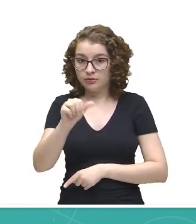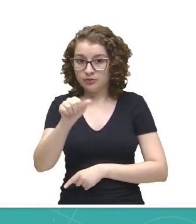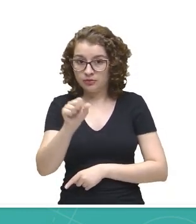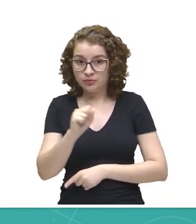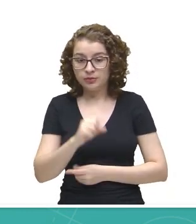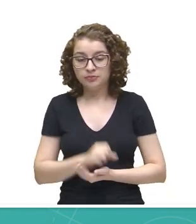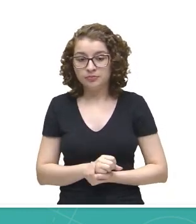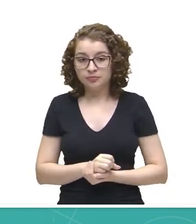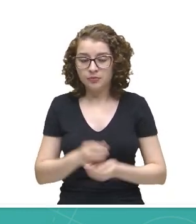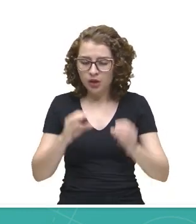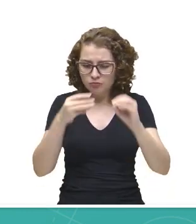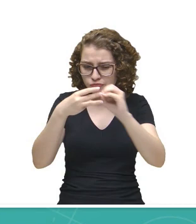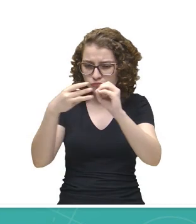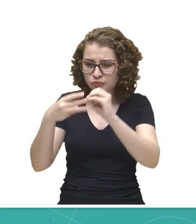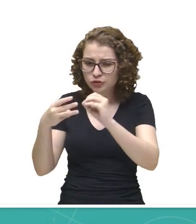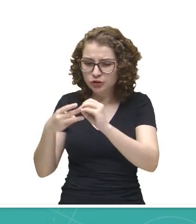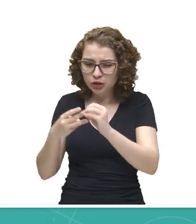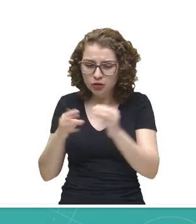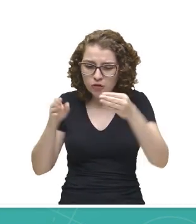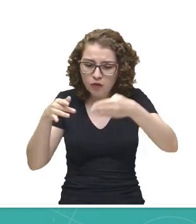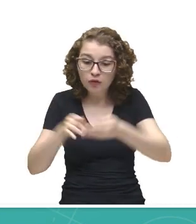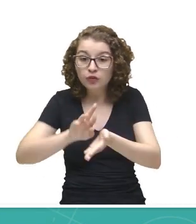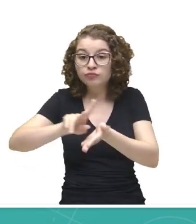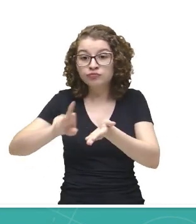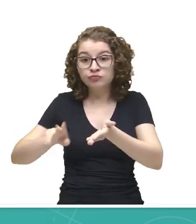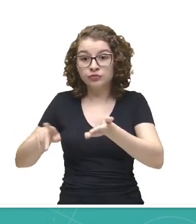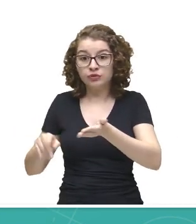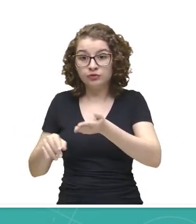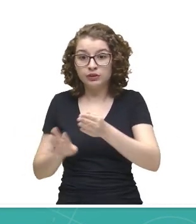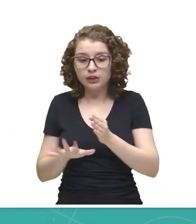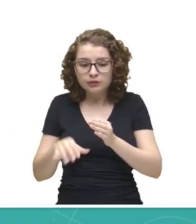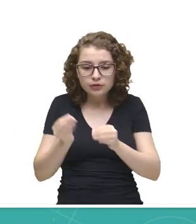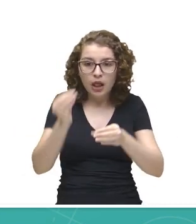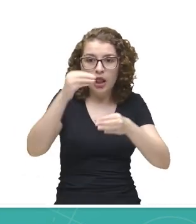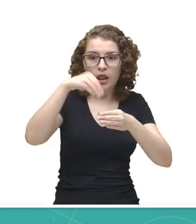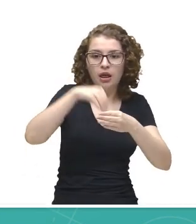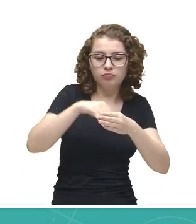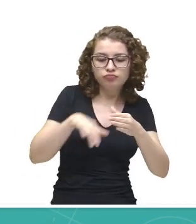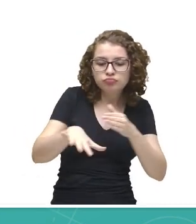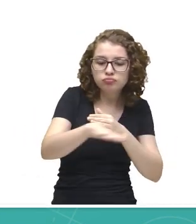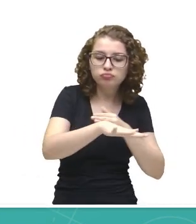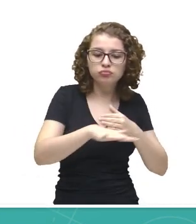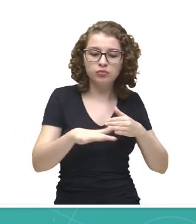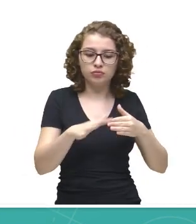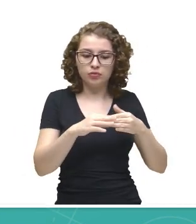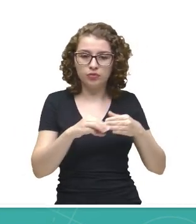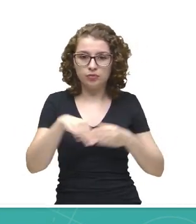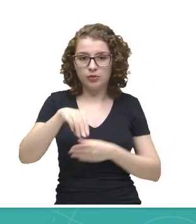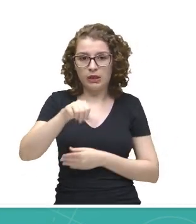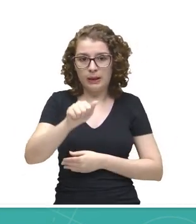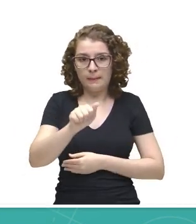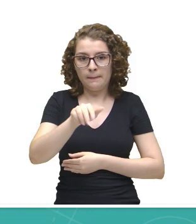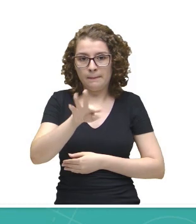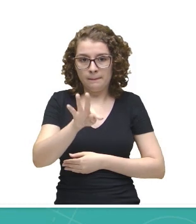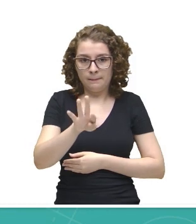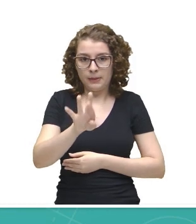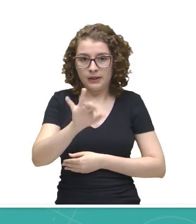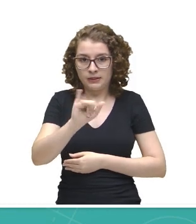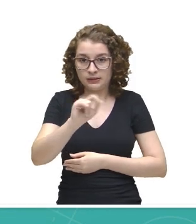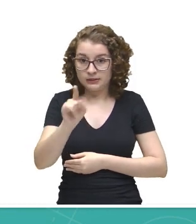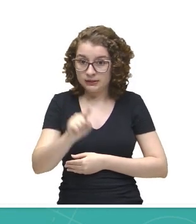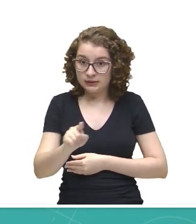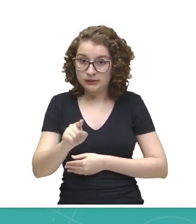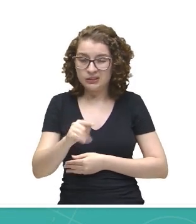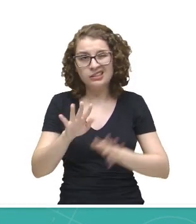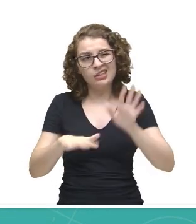têm formas e funções diferentes, são imersas em abundante matriz extracelular, e algumas células